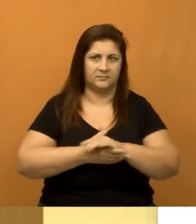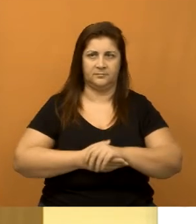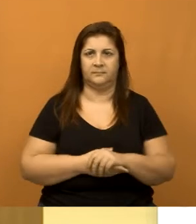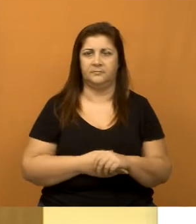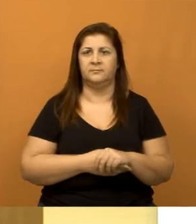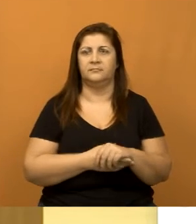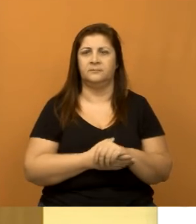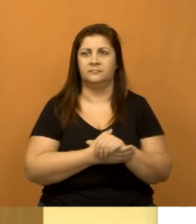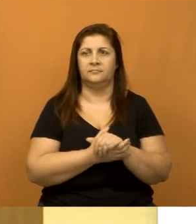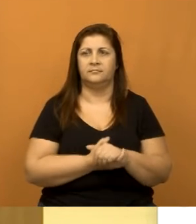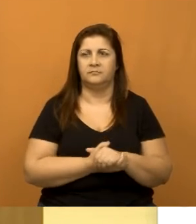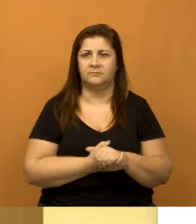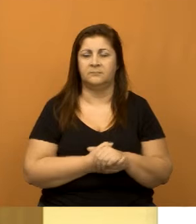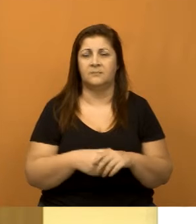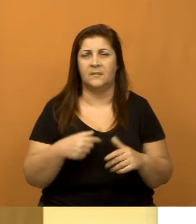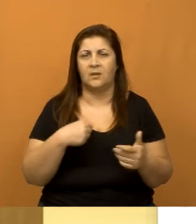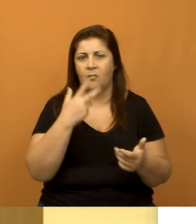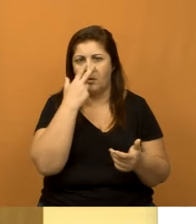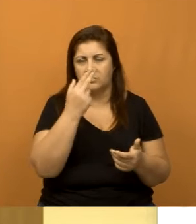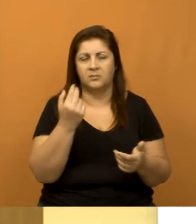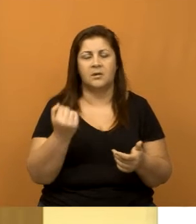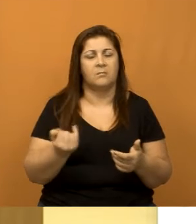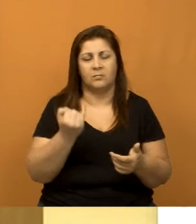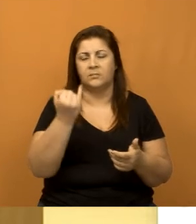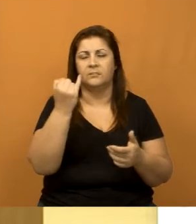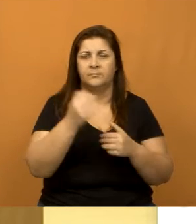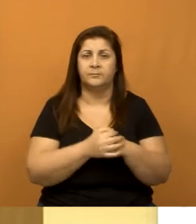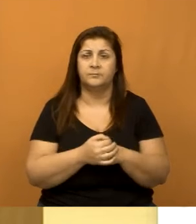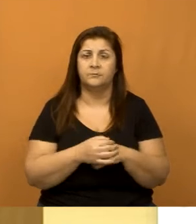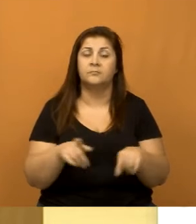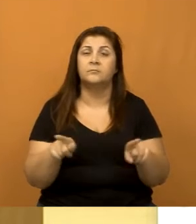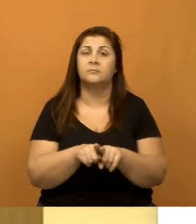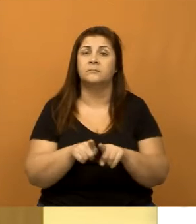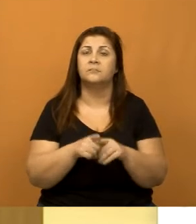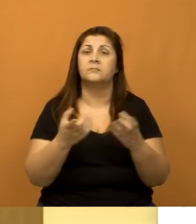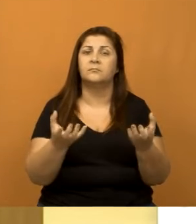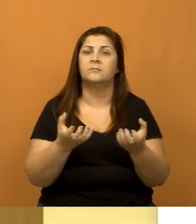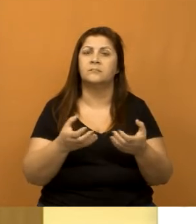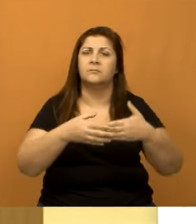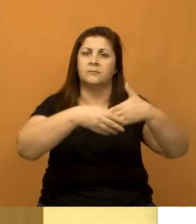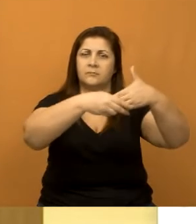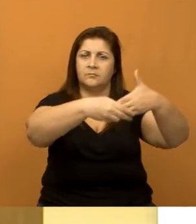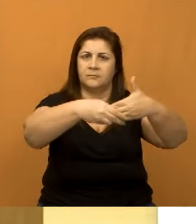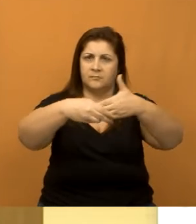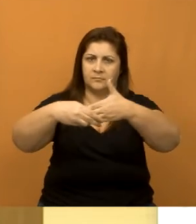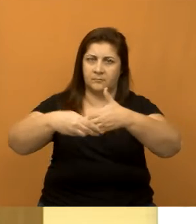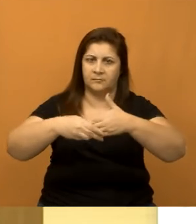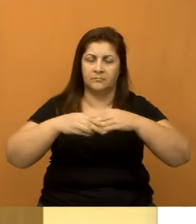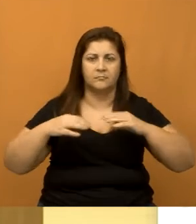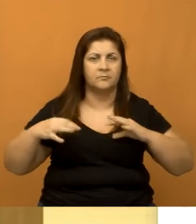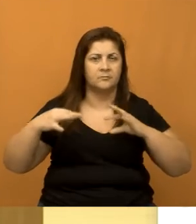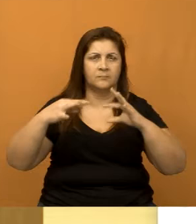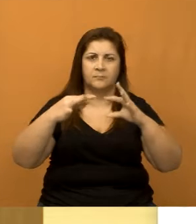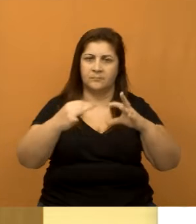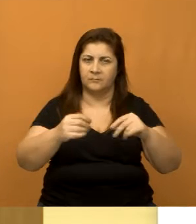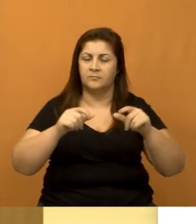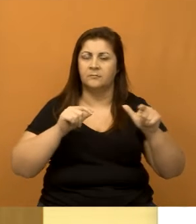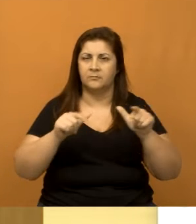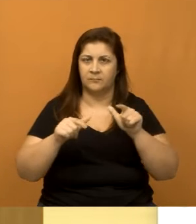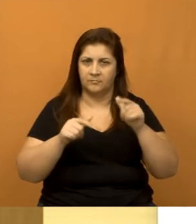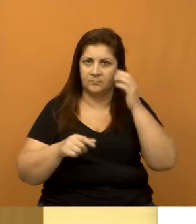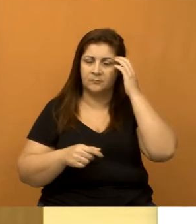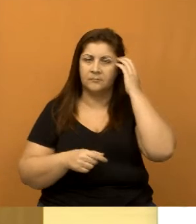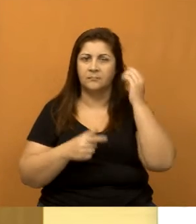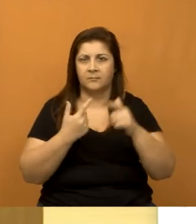eu julgo como essencial. E também quero cumprimentar todos os trabalhadores da nossa cidade pelo